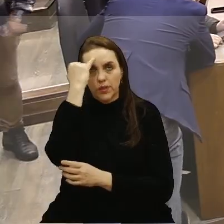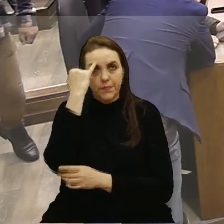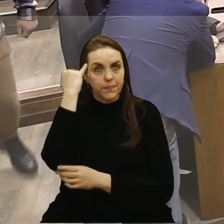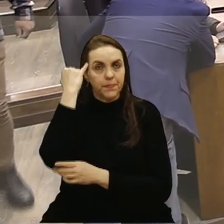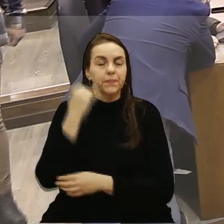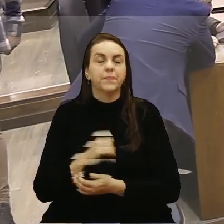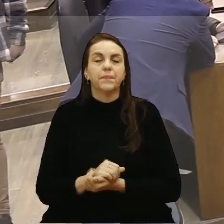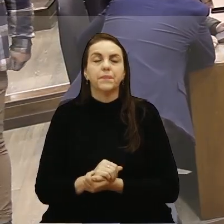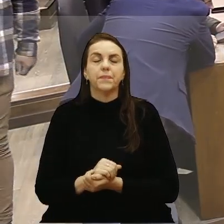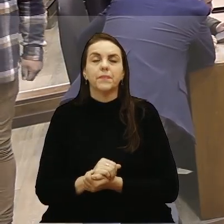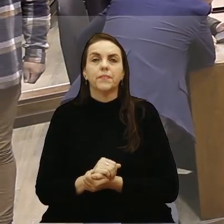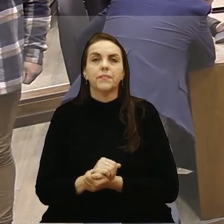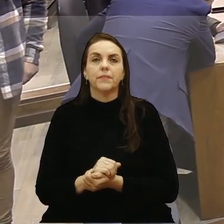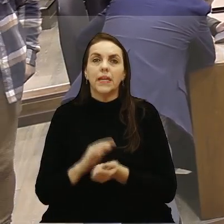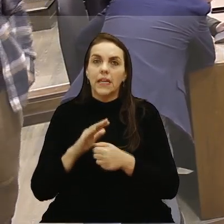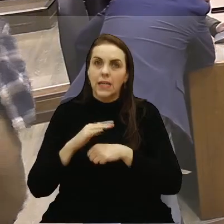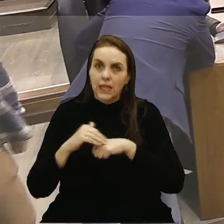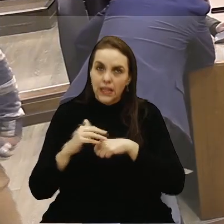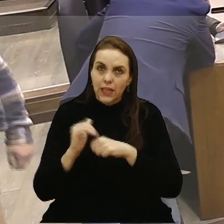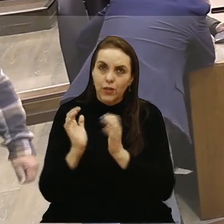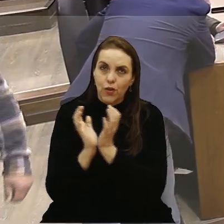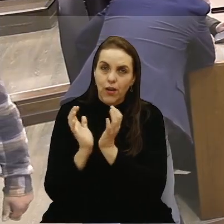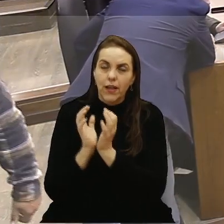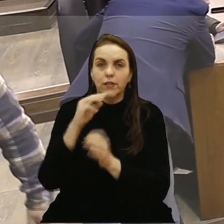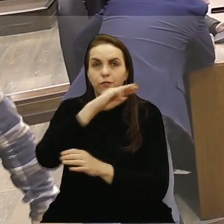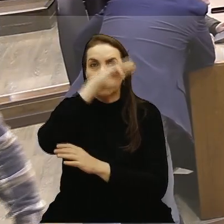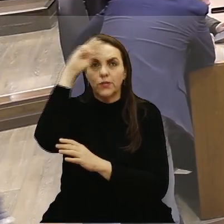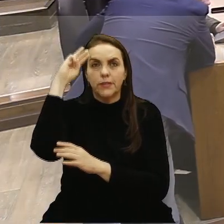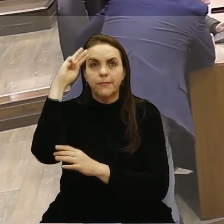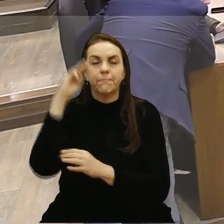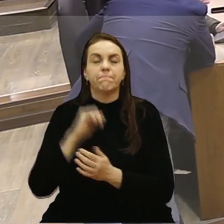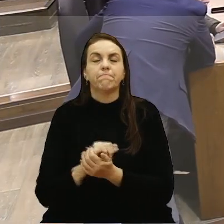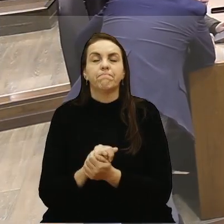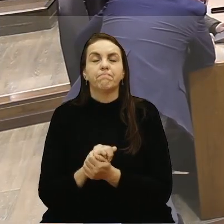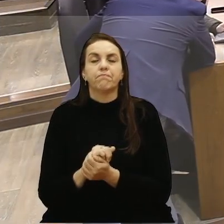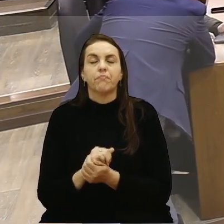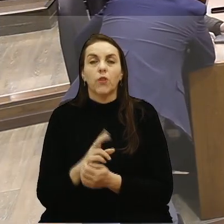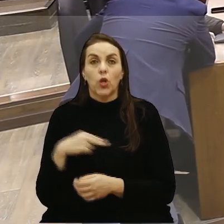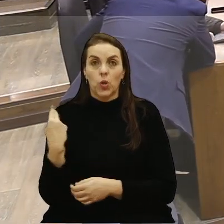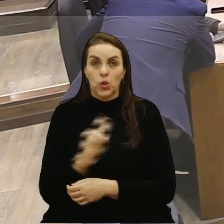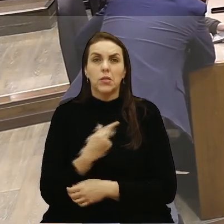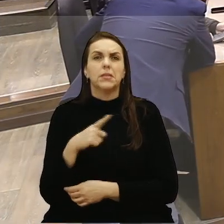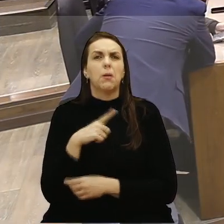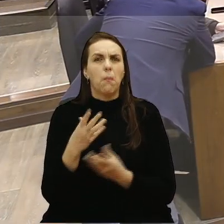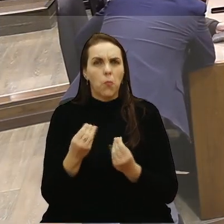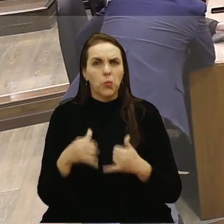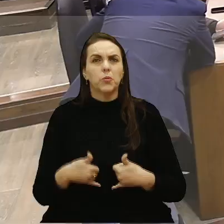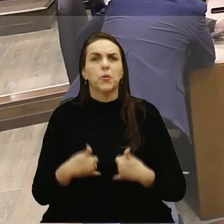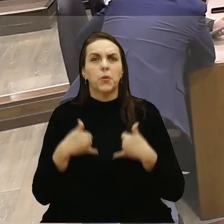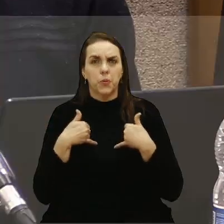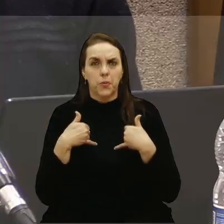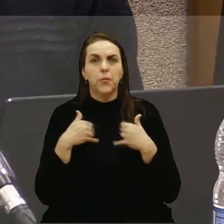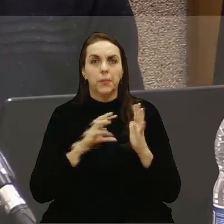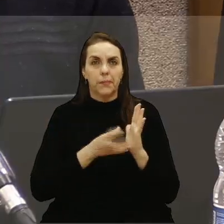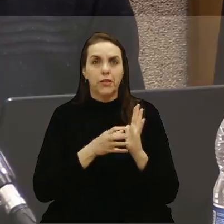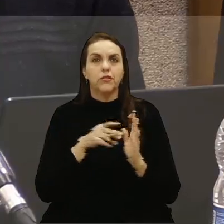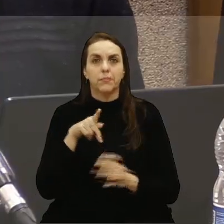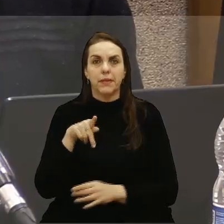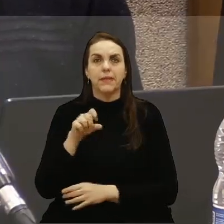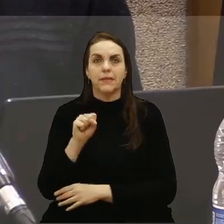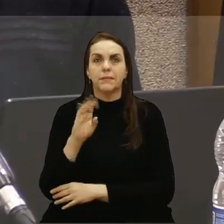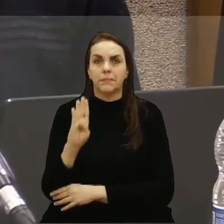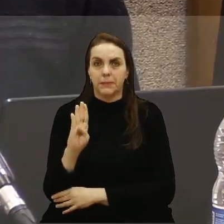Nobre colega Declaração Juliano, de líder, meu nobre presidente. nós temos muito orgulho do PSB,